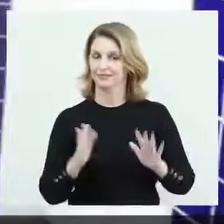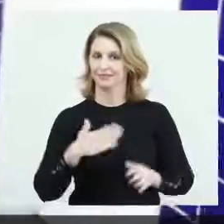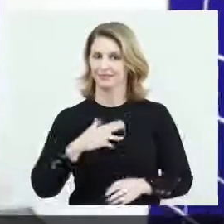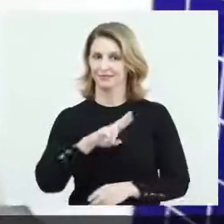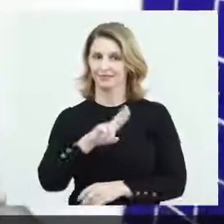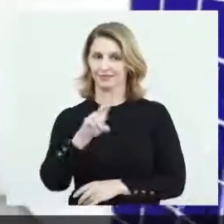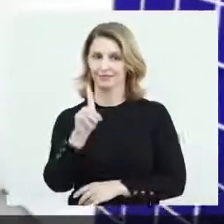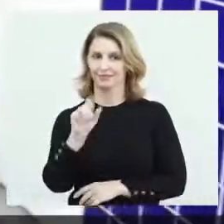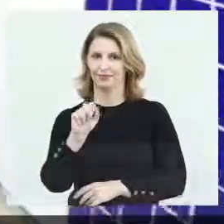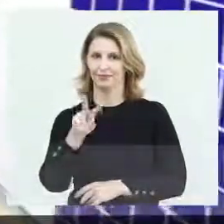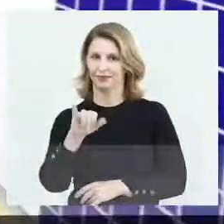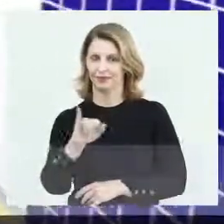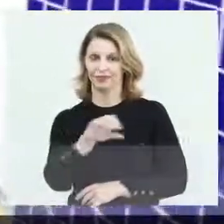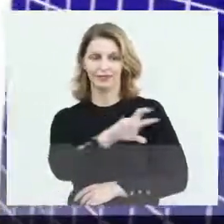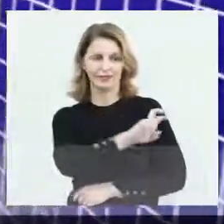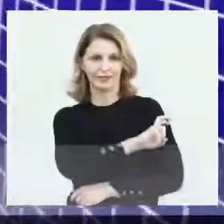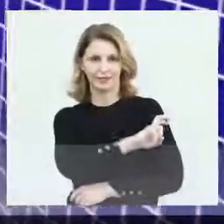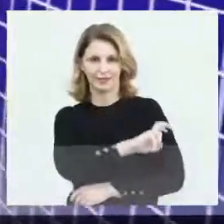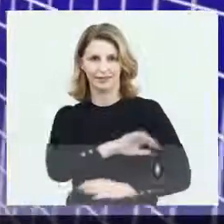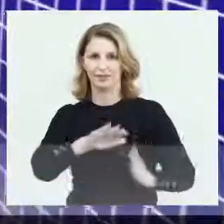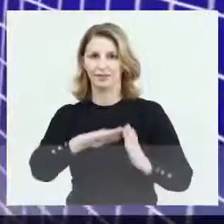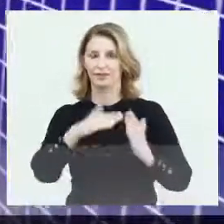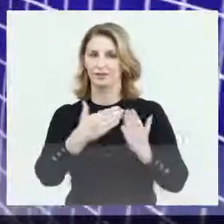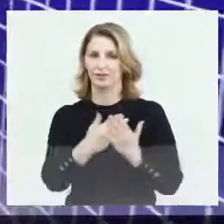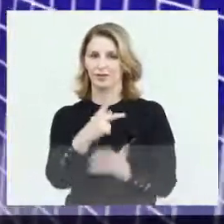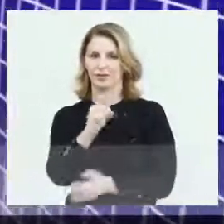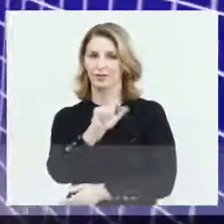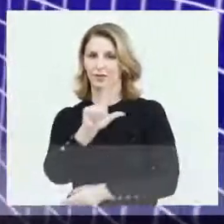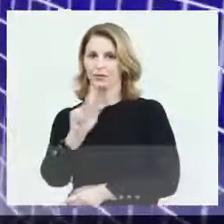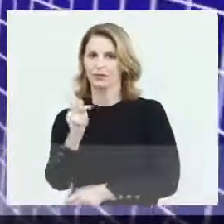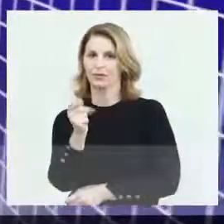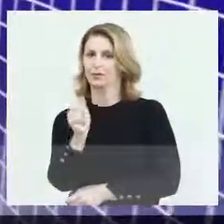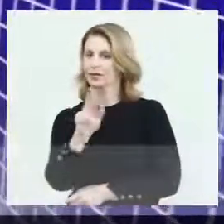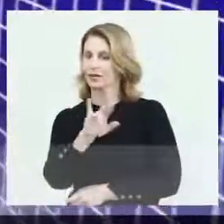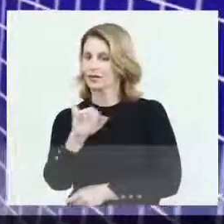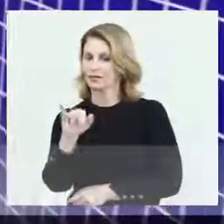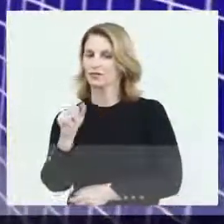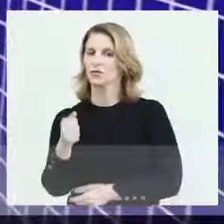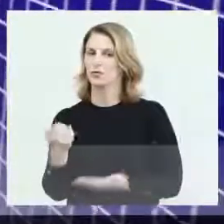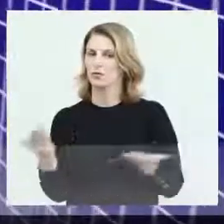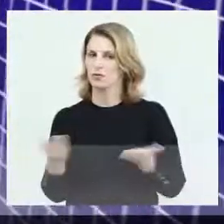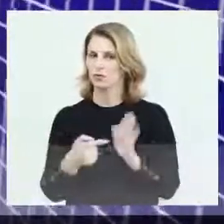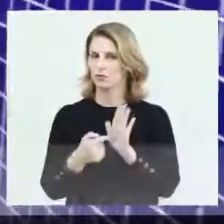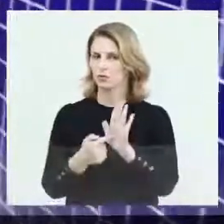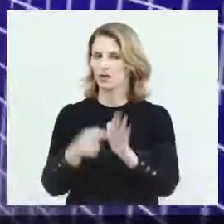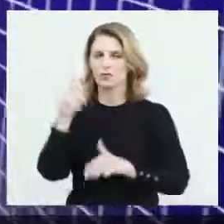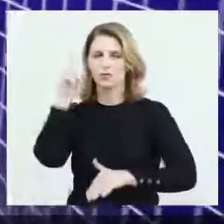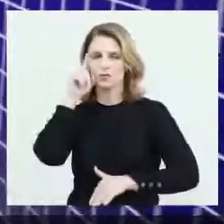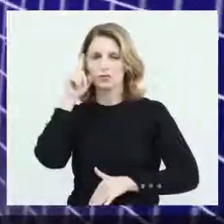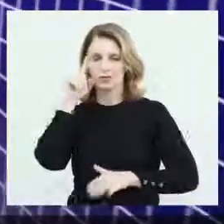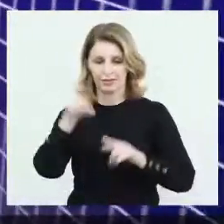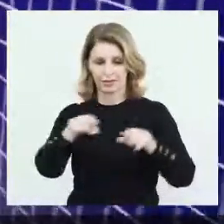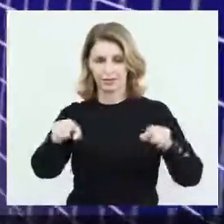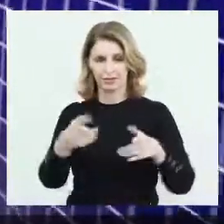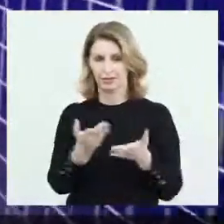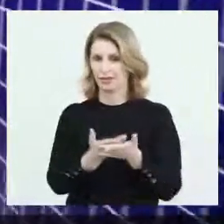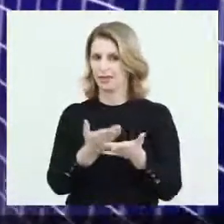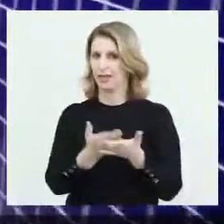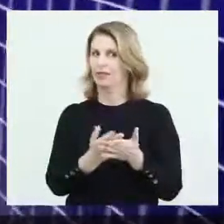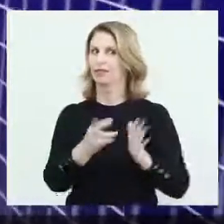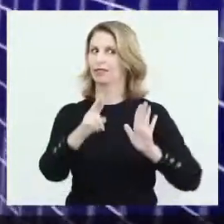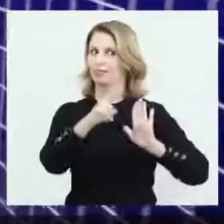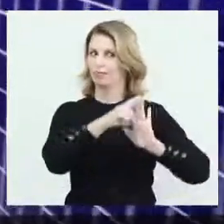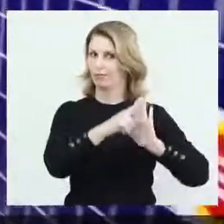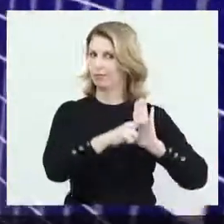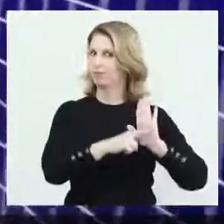Olá pessoal, meu nome é Davi, sou um aluno do 5º ano daqui da Escola Municipal Pro Barros. E hoje eu vou mostrar como é a nossa rotina em sala de aula. E olha que é